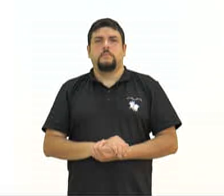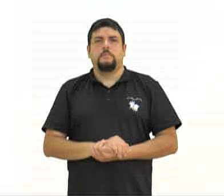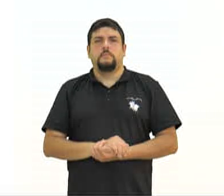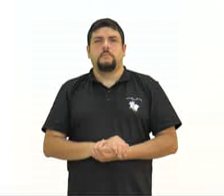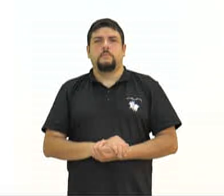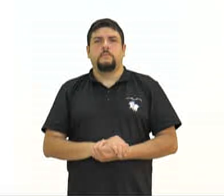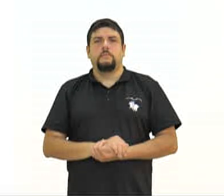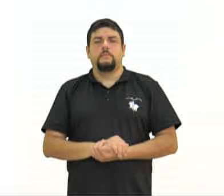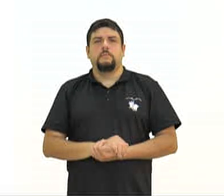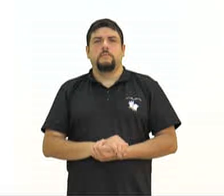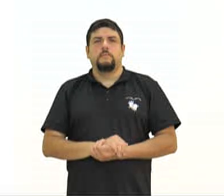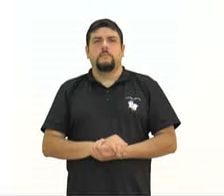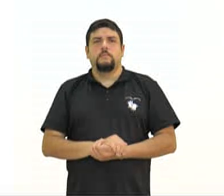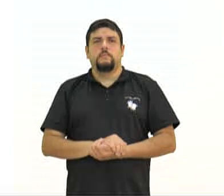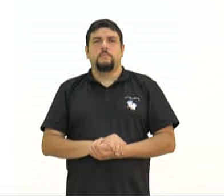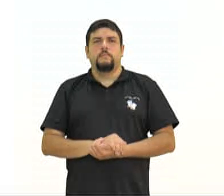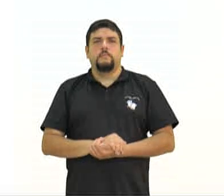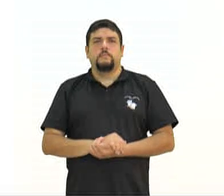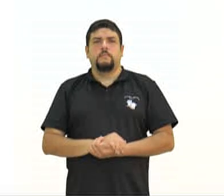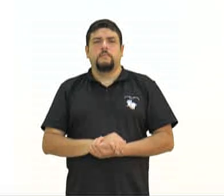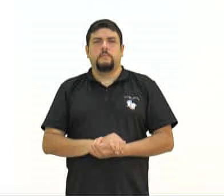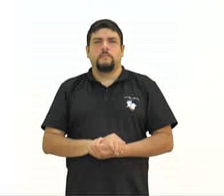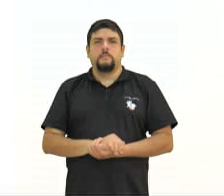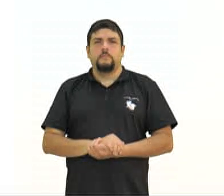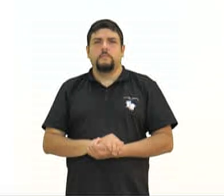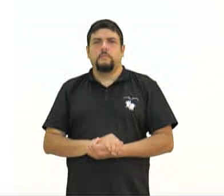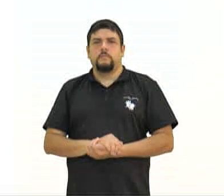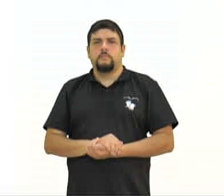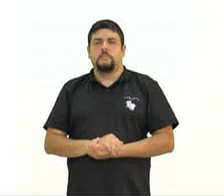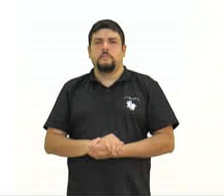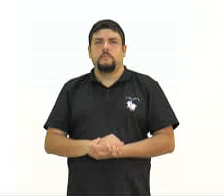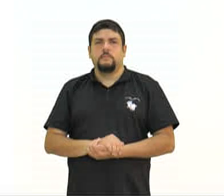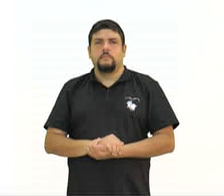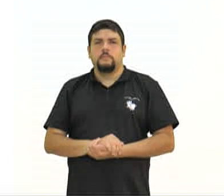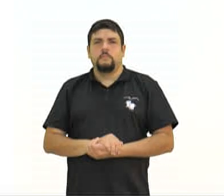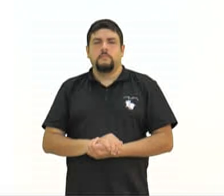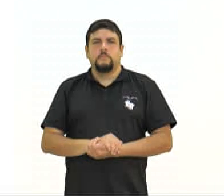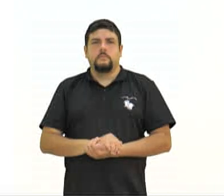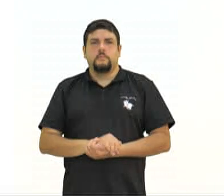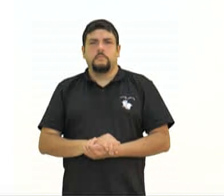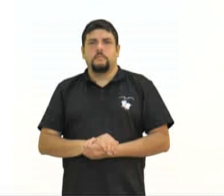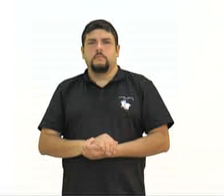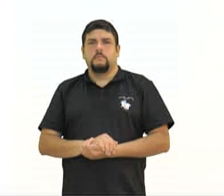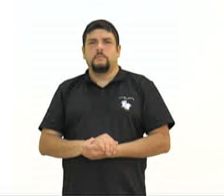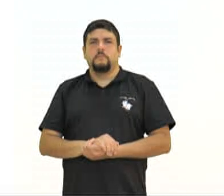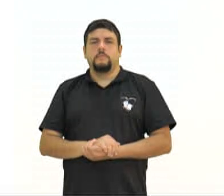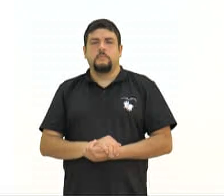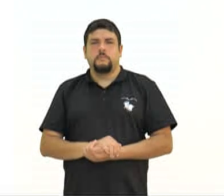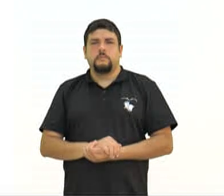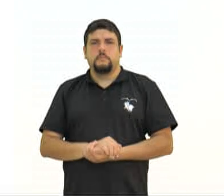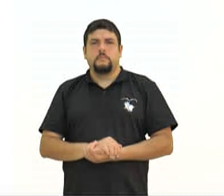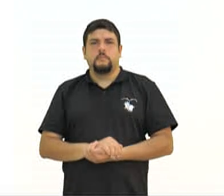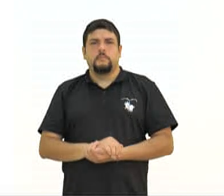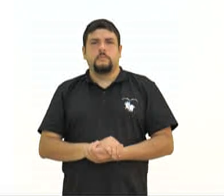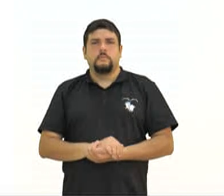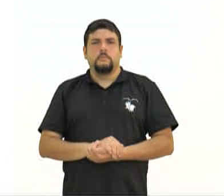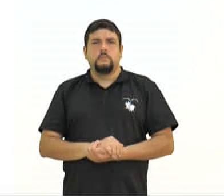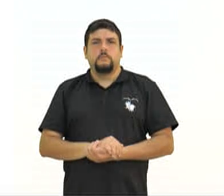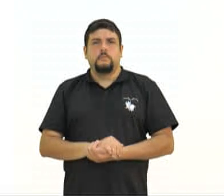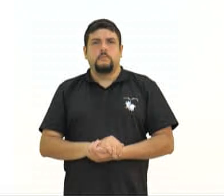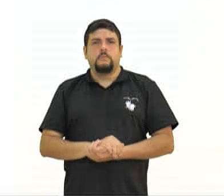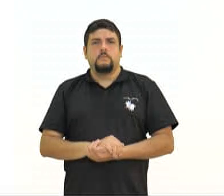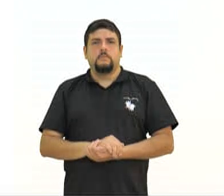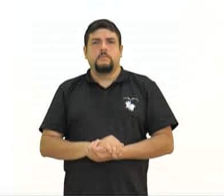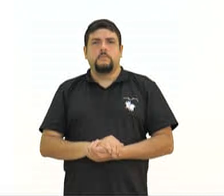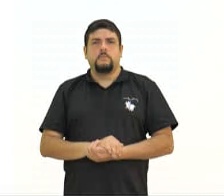guiadas. Tras este nombre se agrupan un gran número de actividades diferentes, pero que tienen todos en